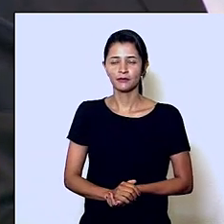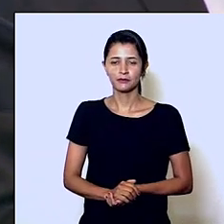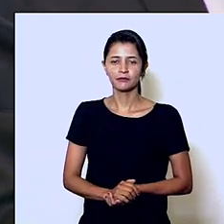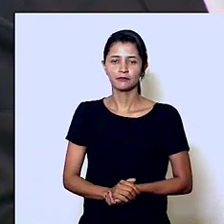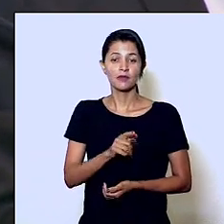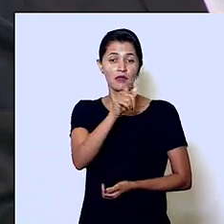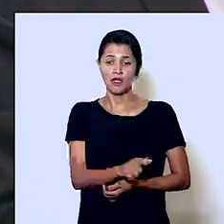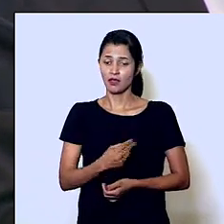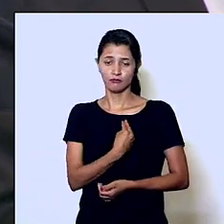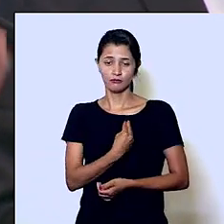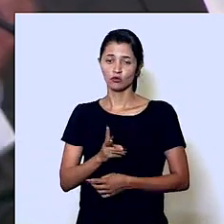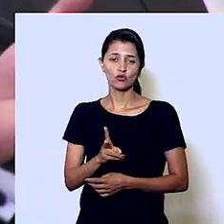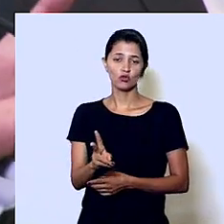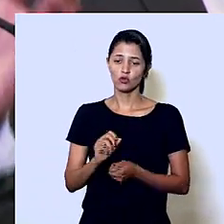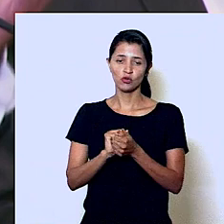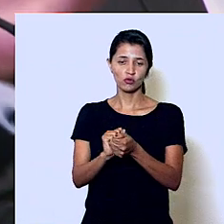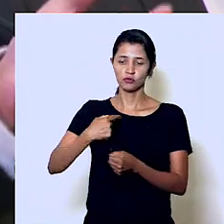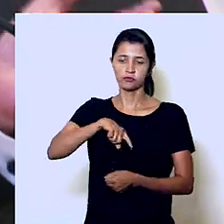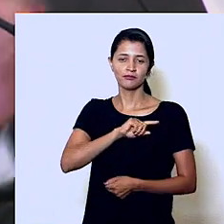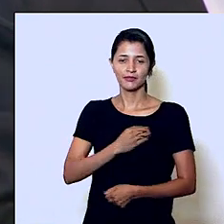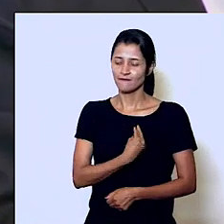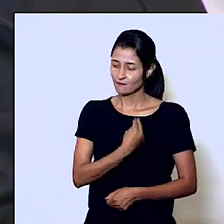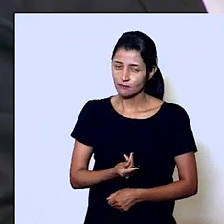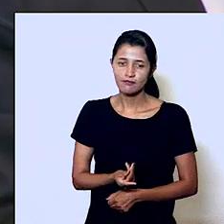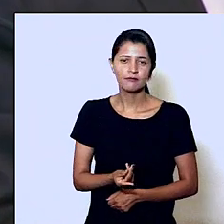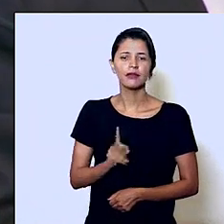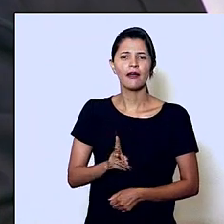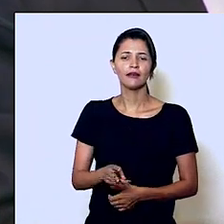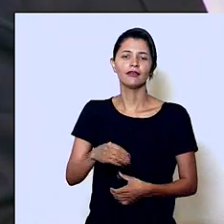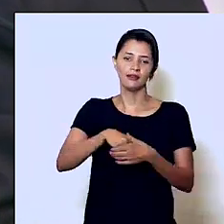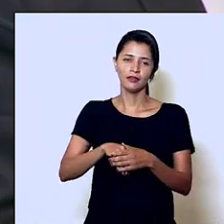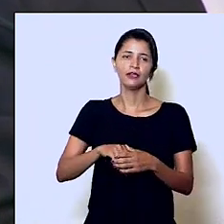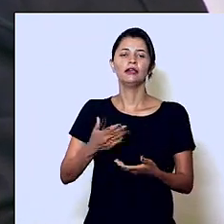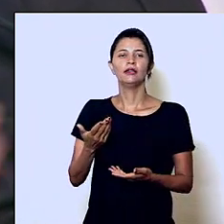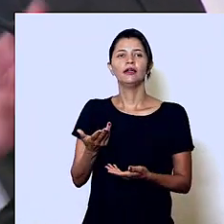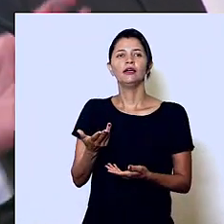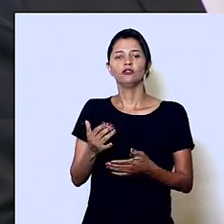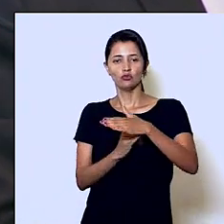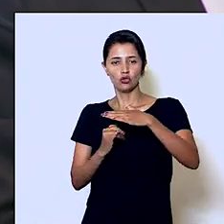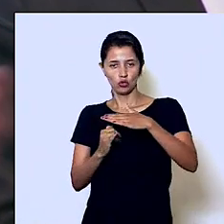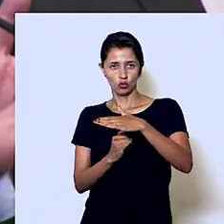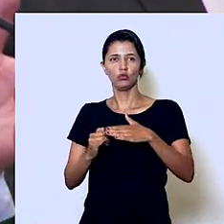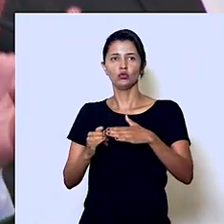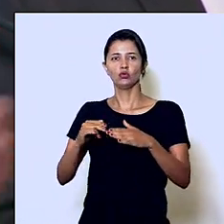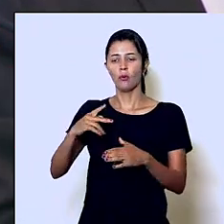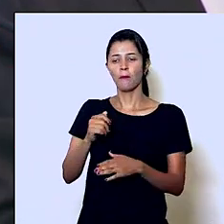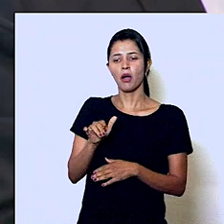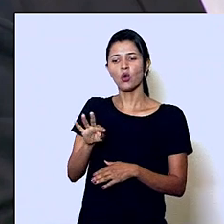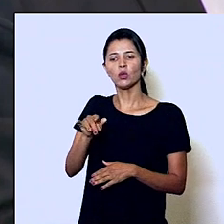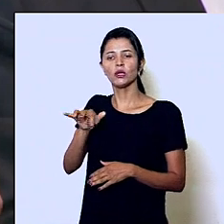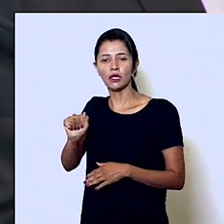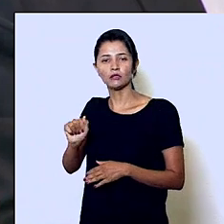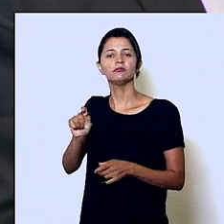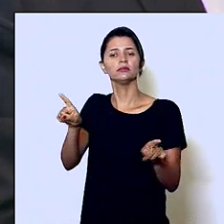conosco, vivo, viverá no Instituto Embaixador Paulo Tarso Flecha de Lima, viverá nas mentes de todos nós, né,